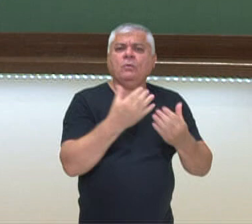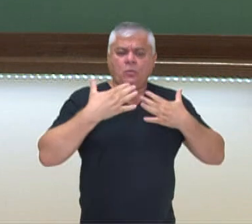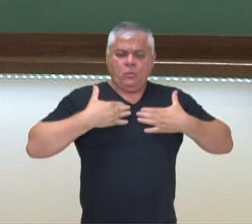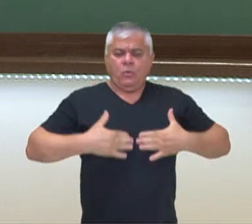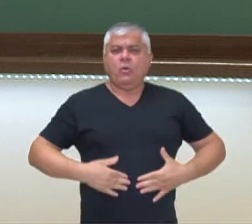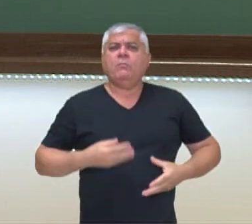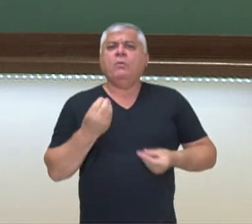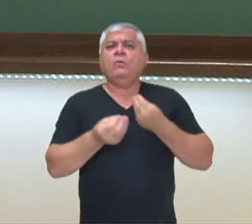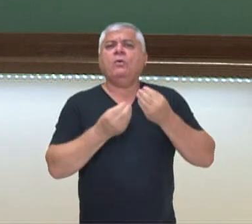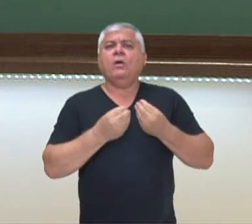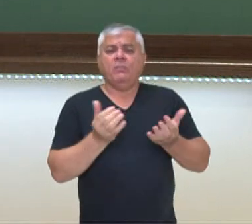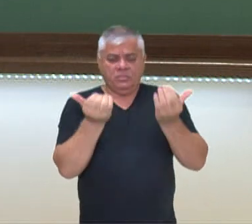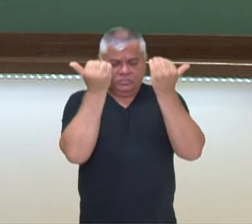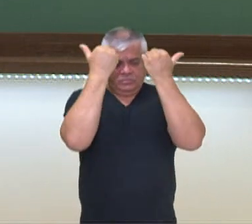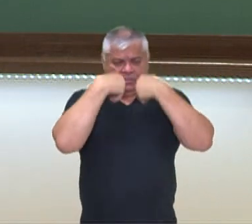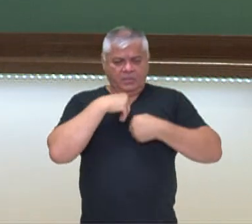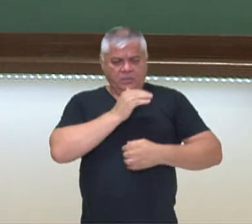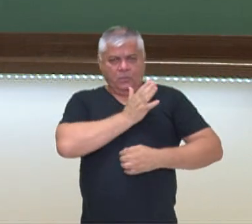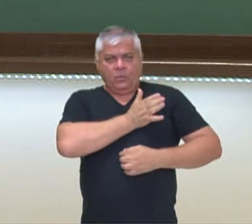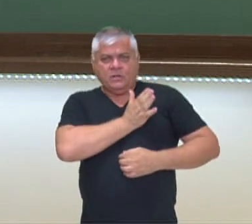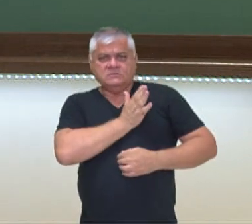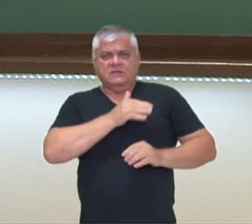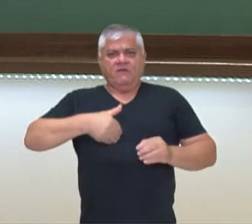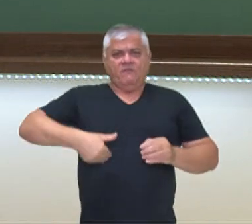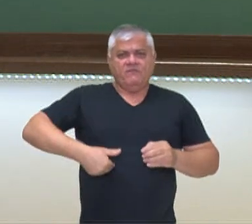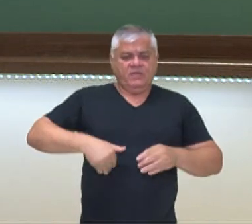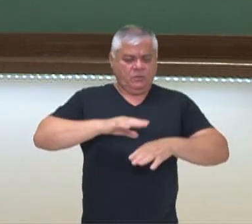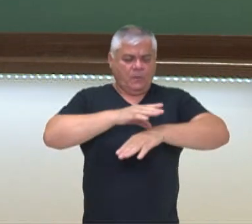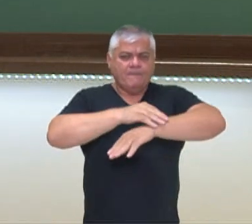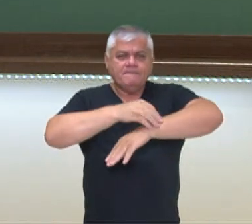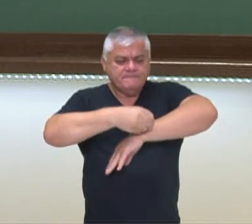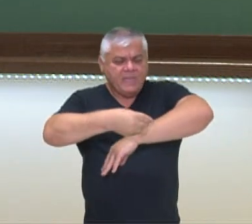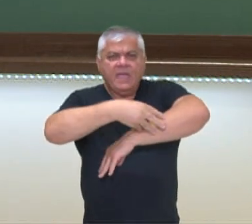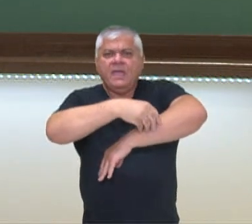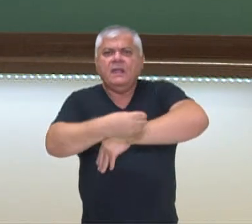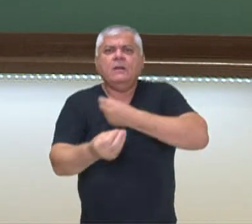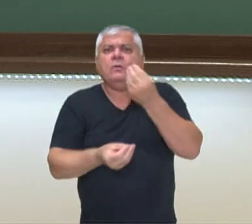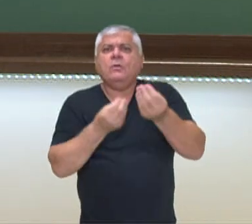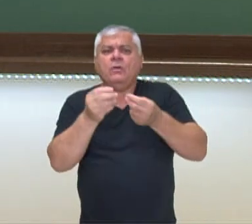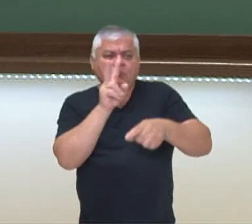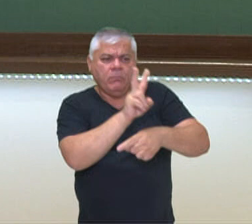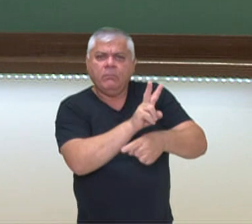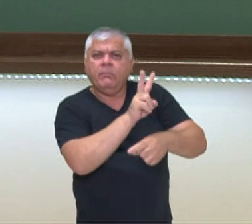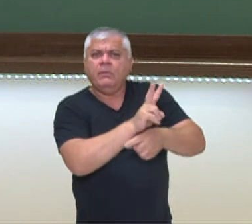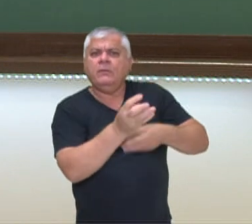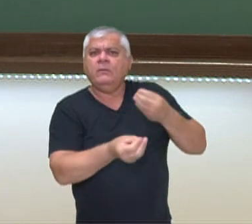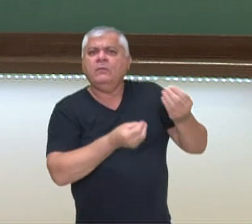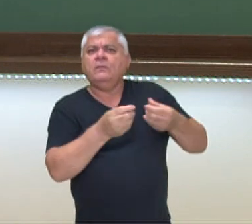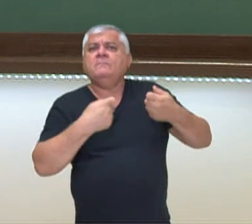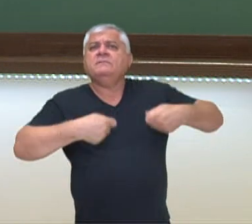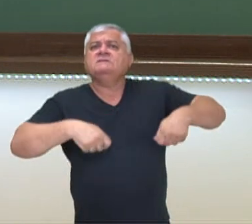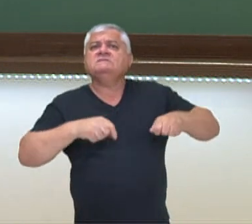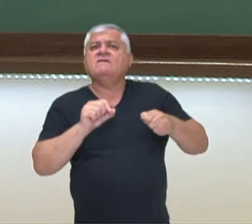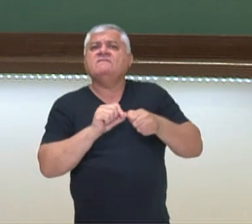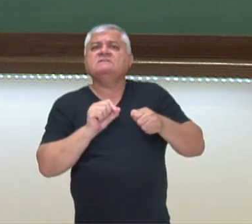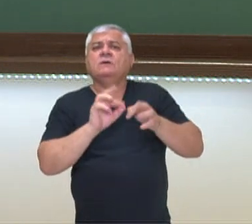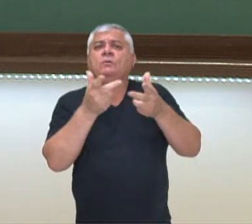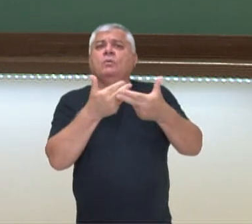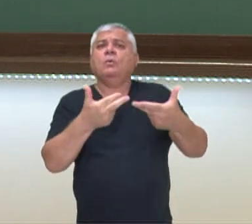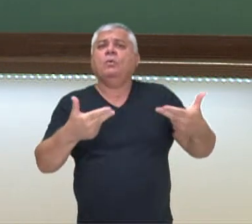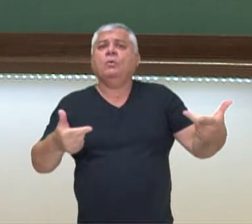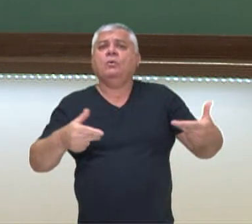fazia com os órgãos dessa pessoa? O que você fazia com a pele dessa pessoa para poder preservar? O que você fazia com os